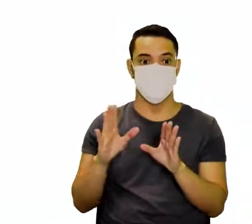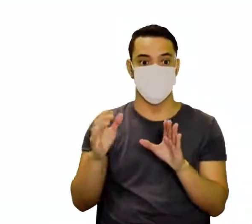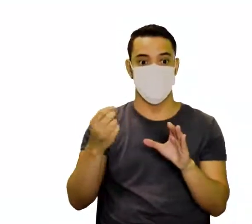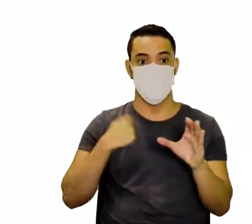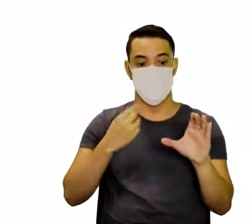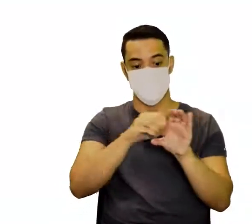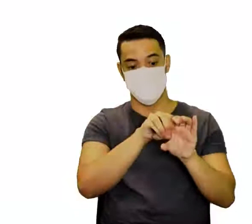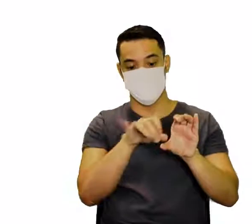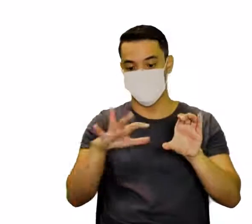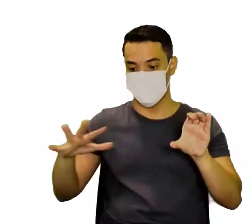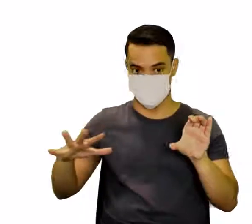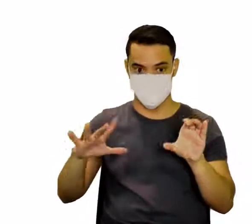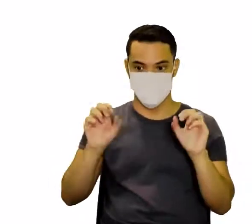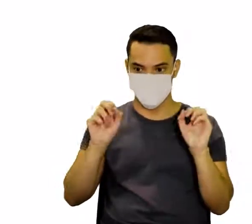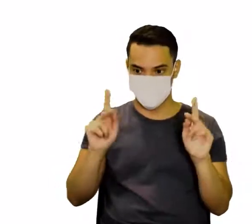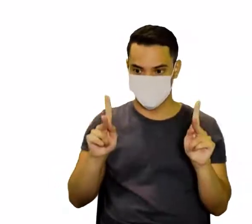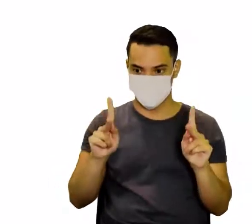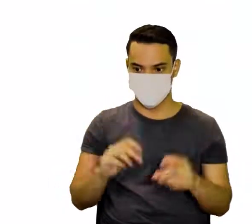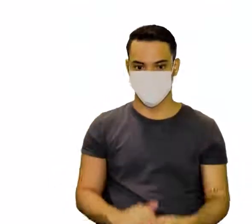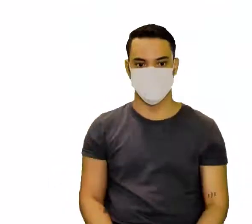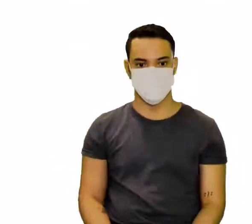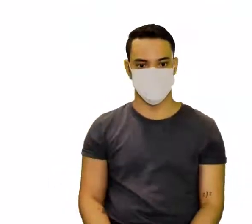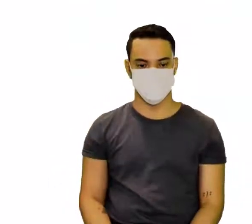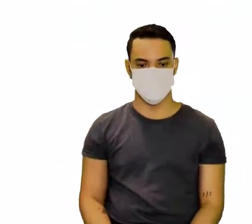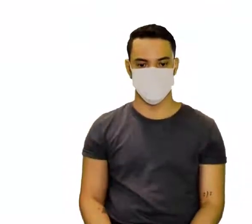ok? Então tá aí, olha só.